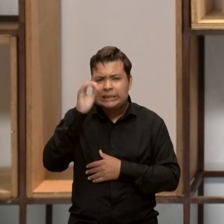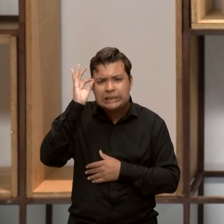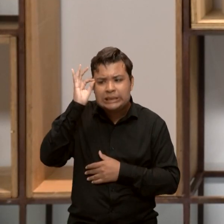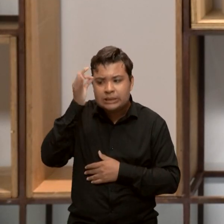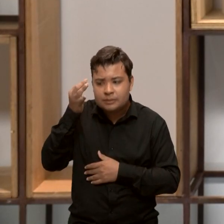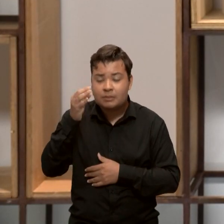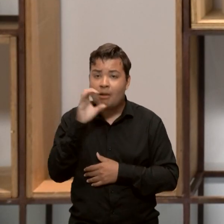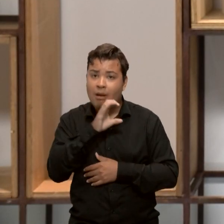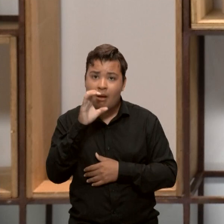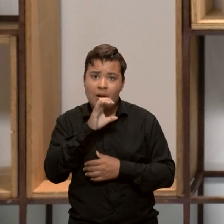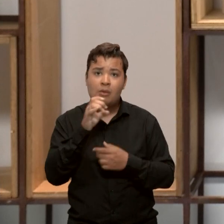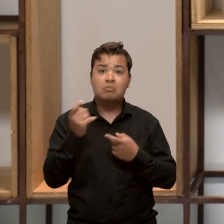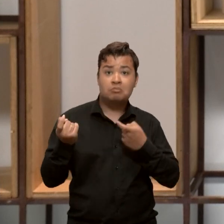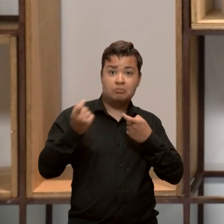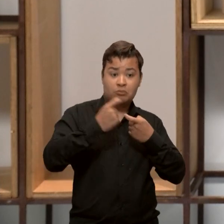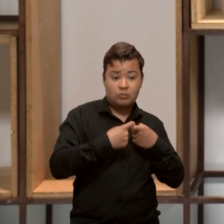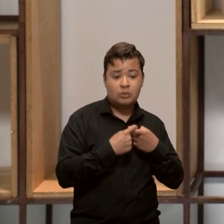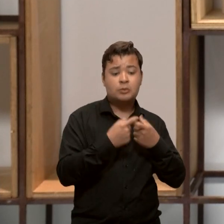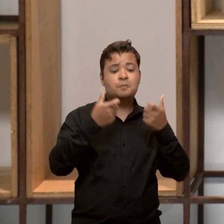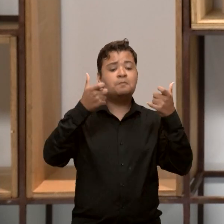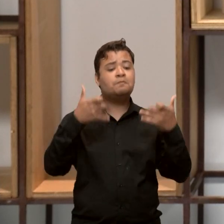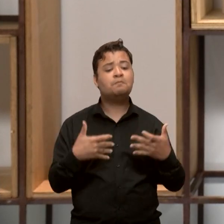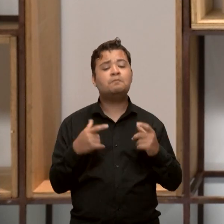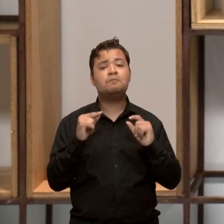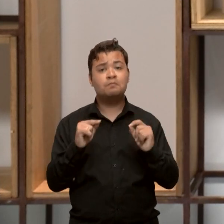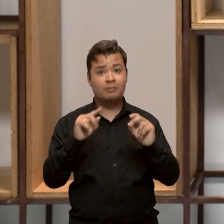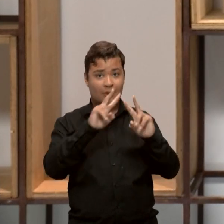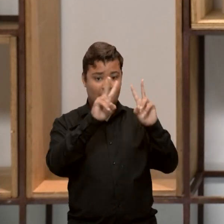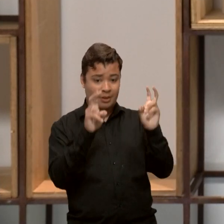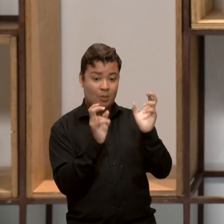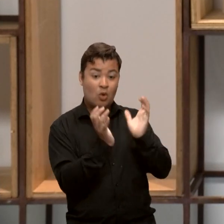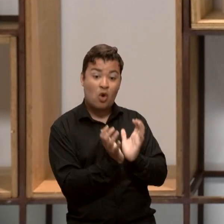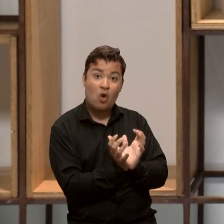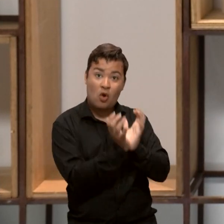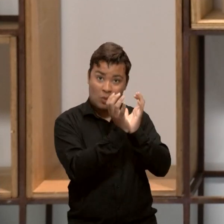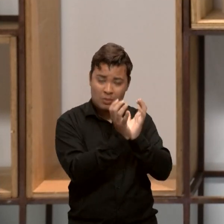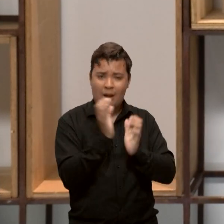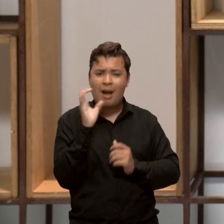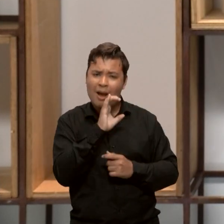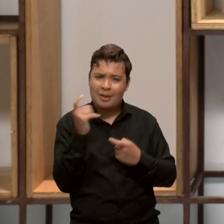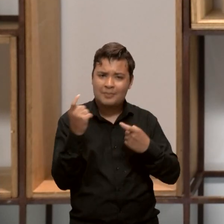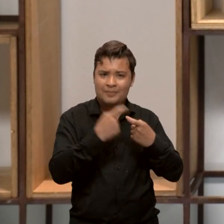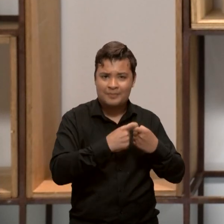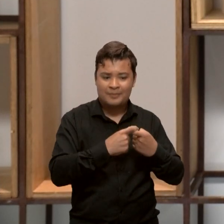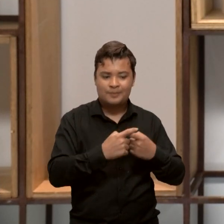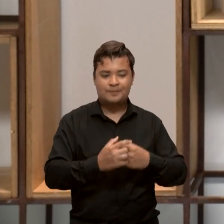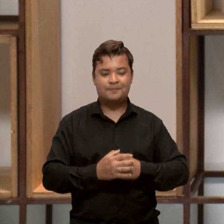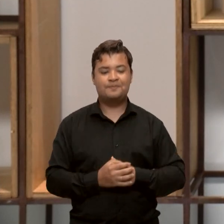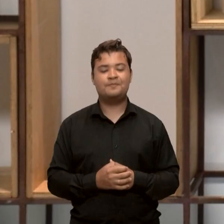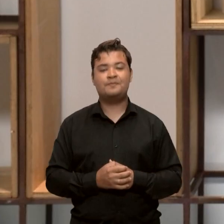rápido e daqui a pouco a gente fala um pouco mais sobre a Copa do Mundo. Não saia daí.